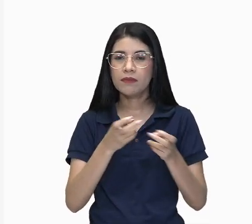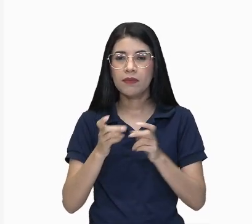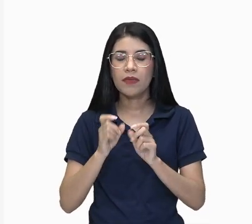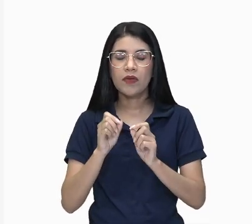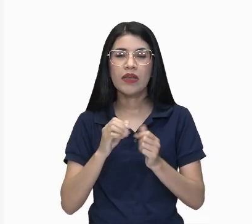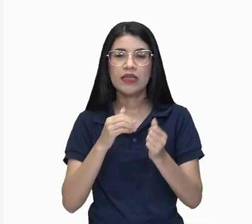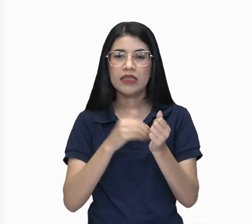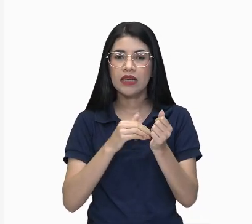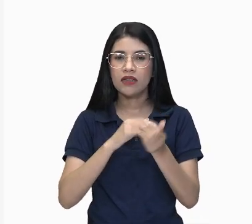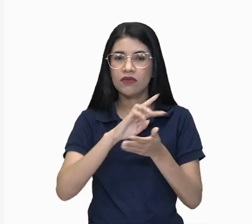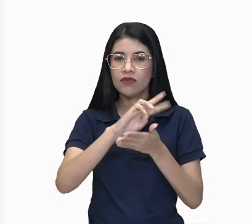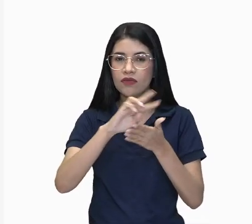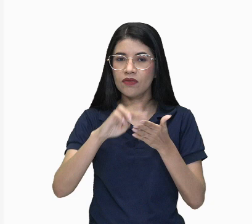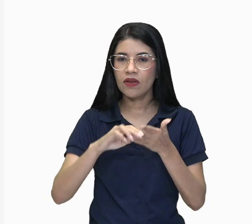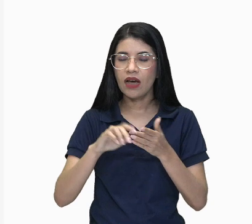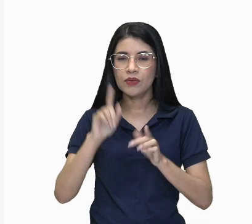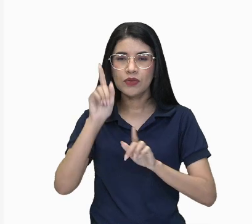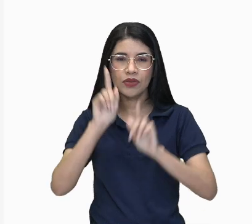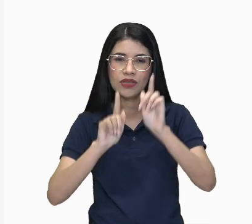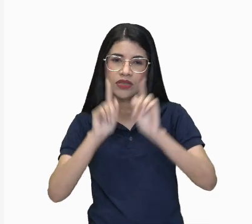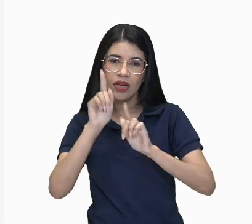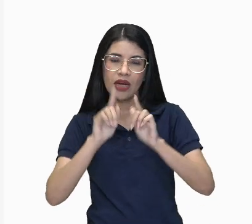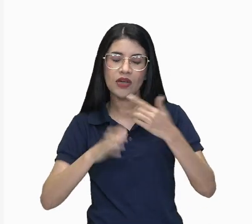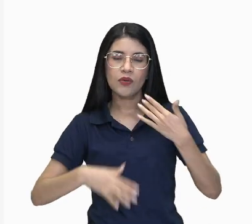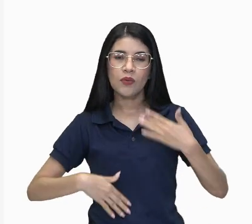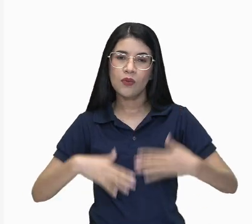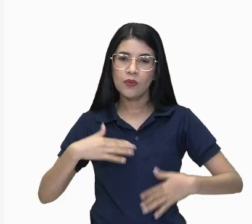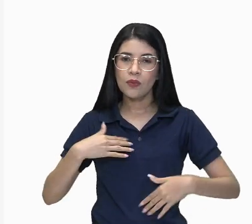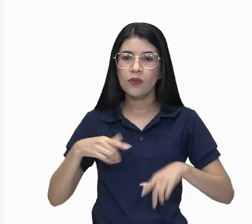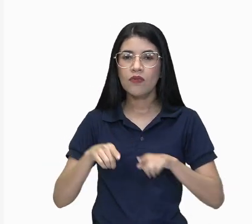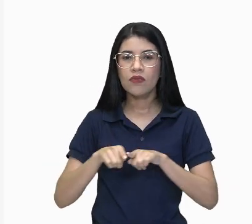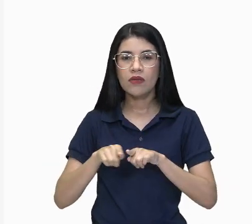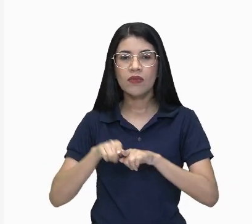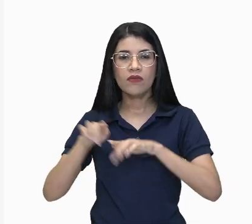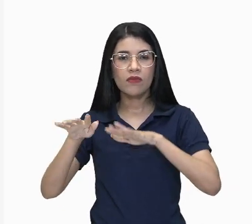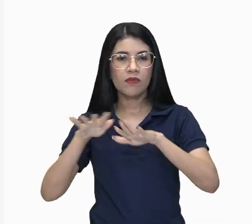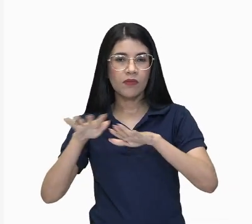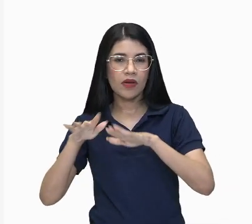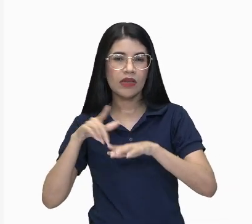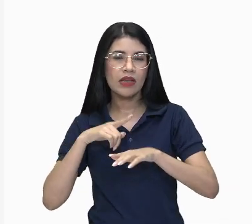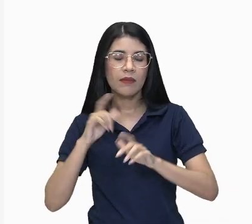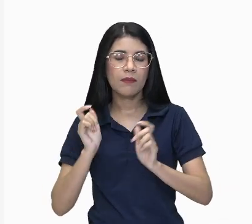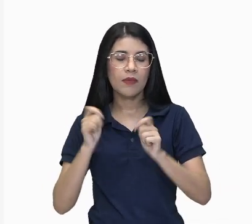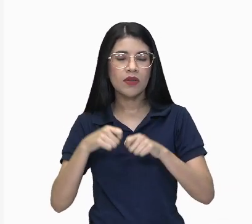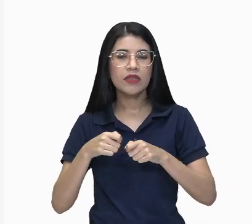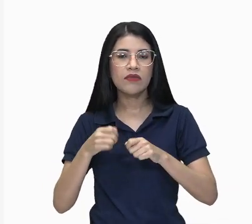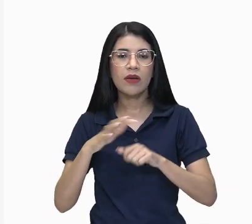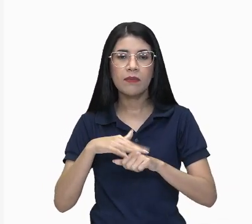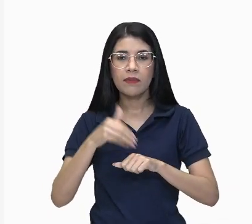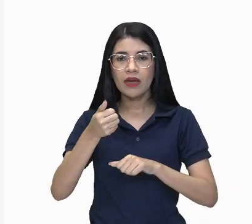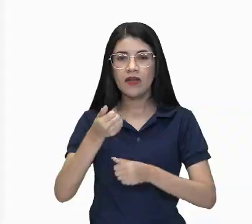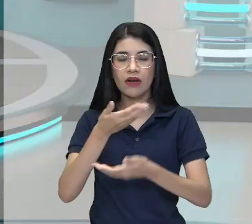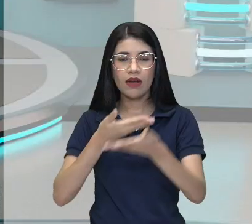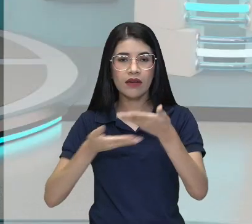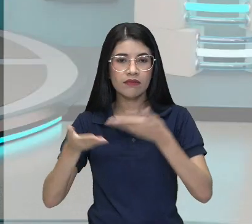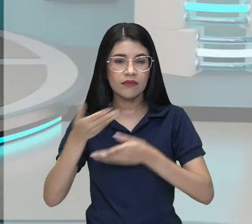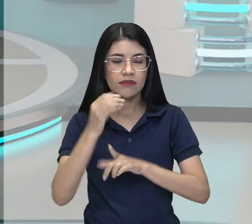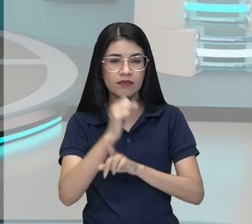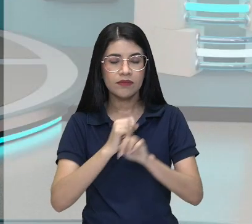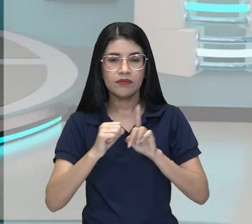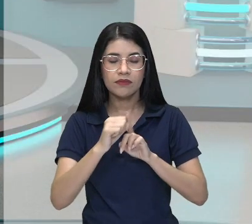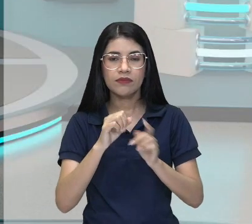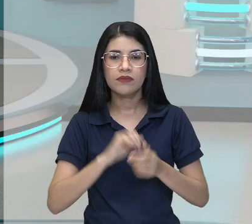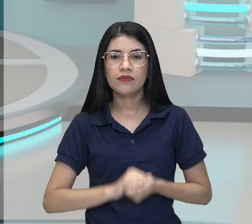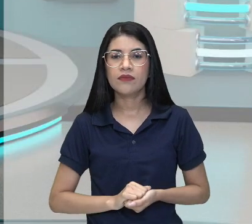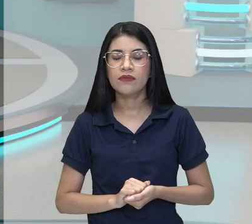segredos por trás de gestos, posturas e movimentos que enriquecem nossa interação social. E aí, falando